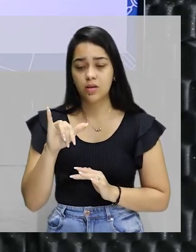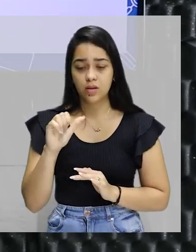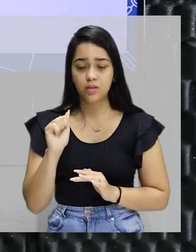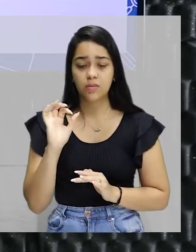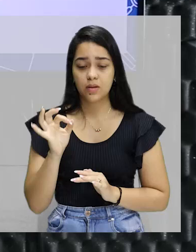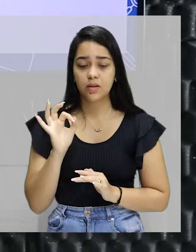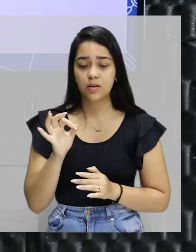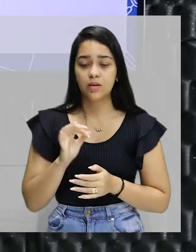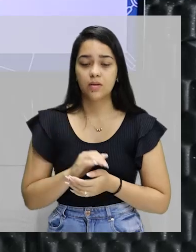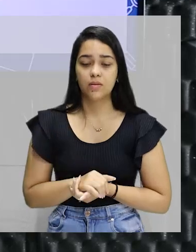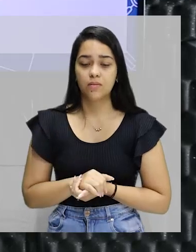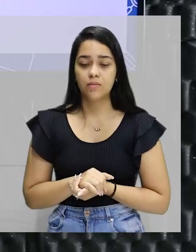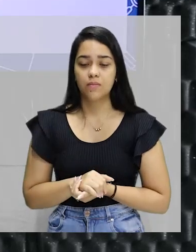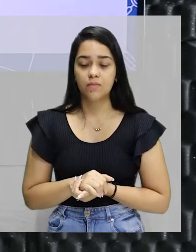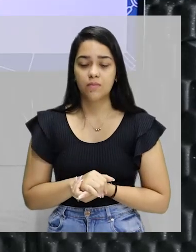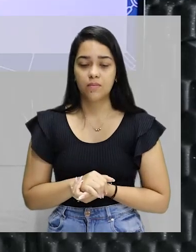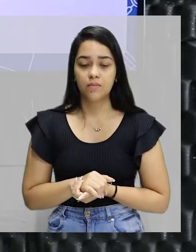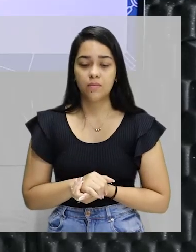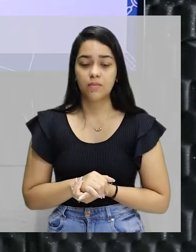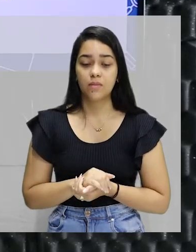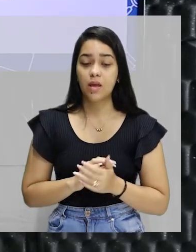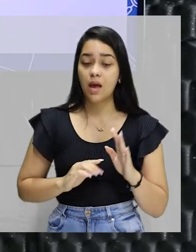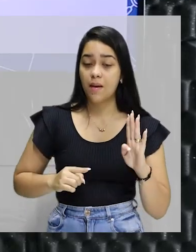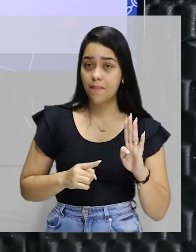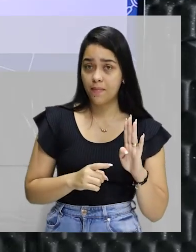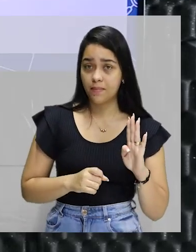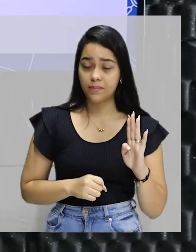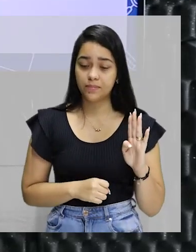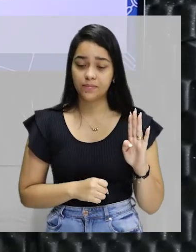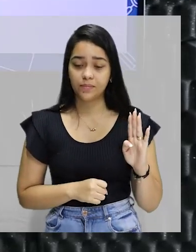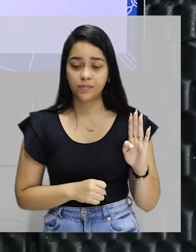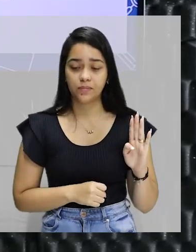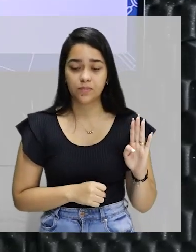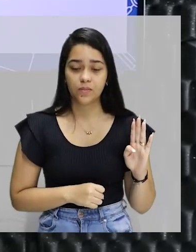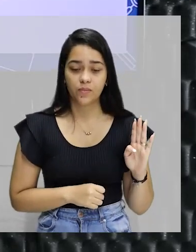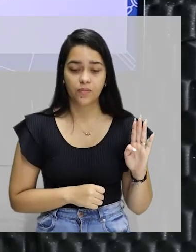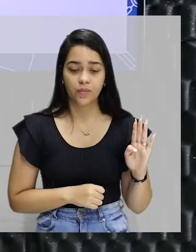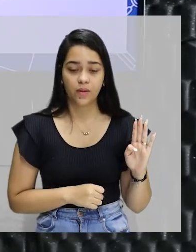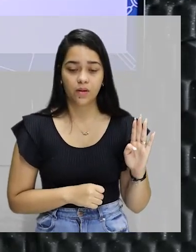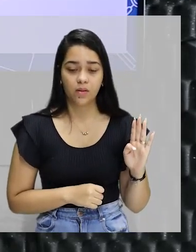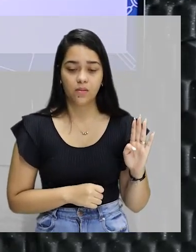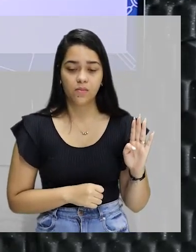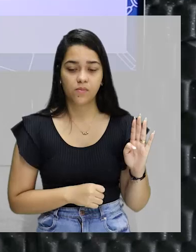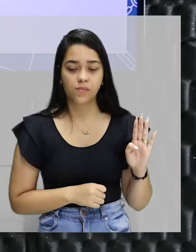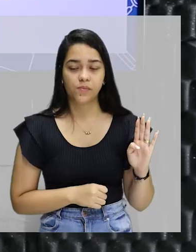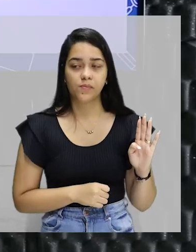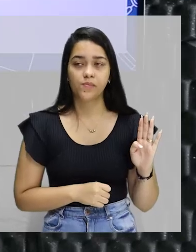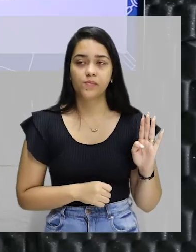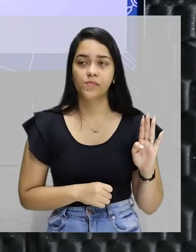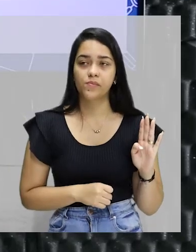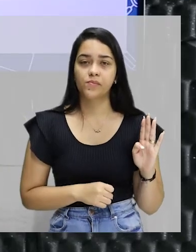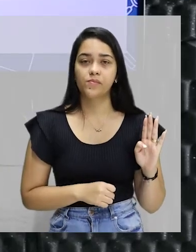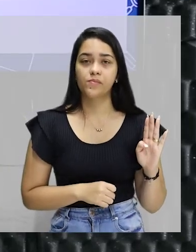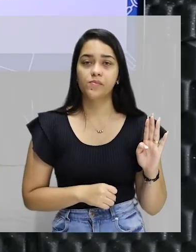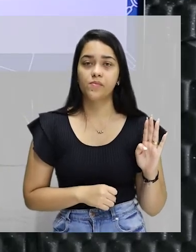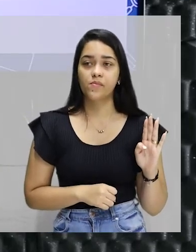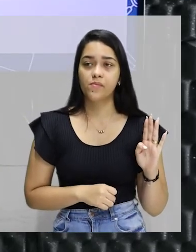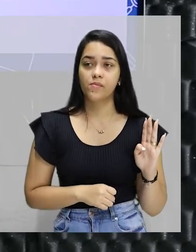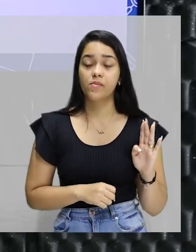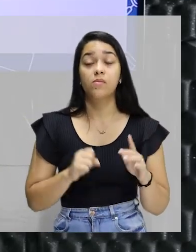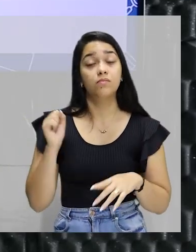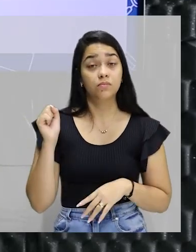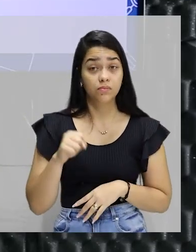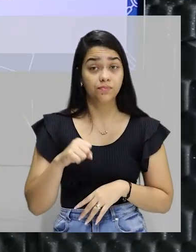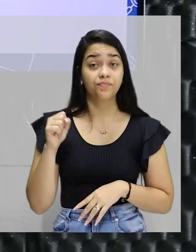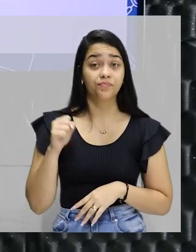correto. A radioatividade está presente em todos os seres humanos, como, por exemplo, o isótopo radioativo carbono 14.